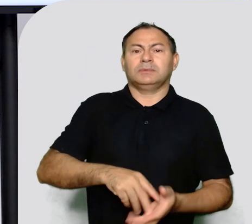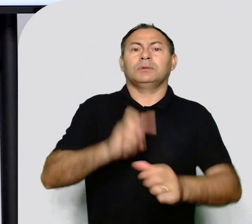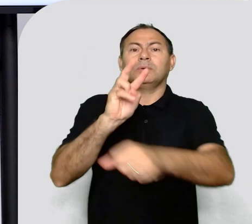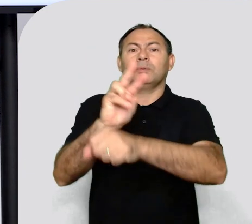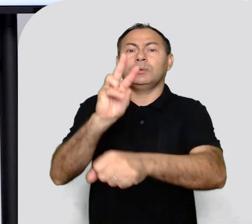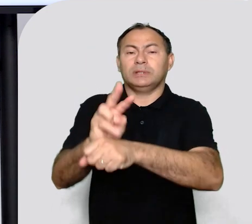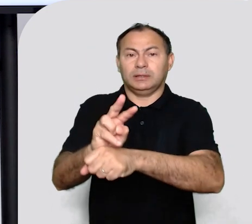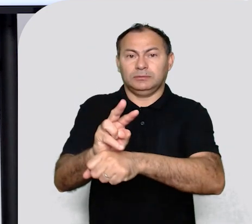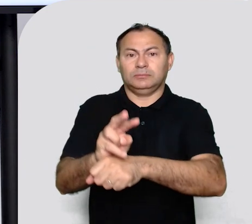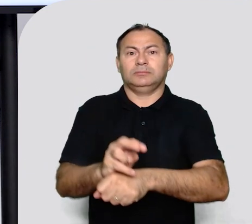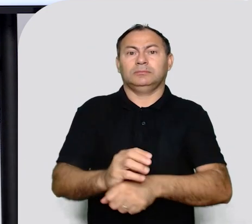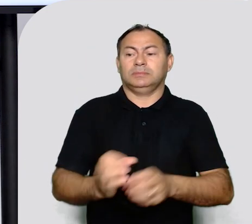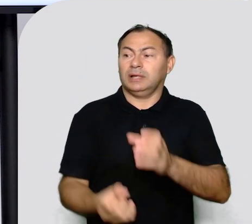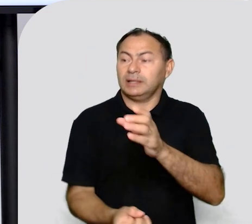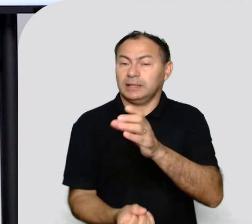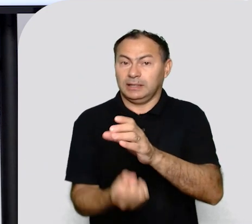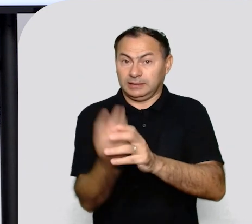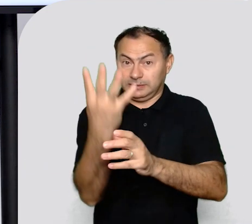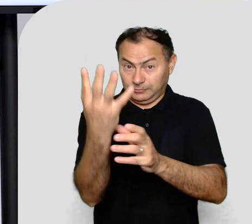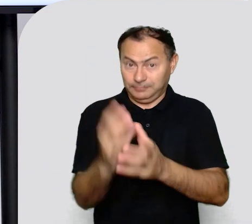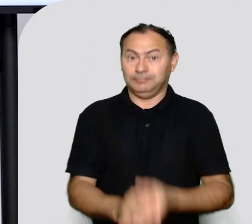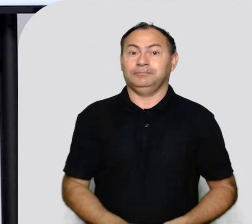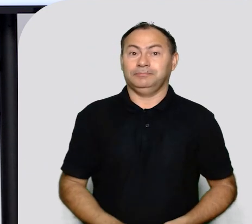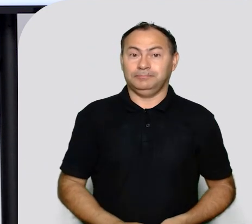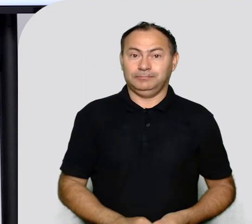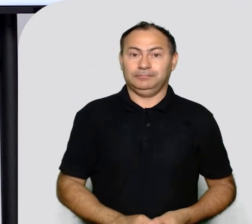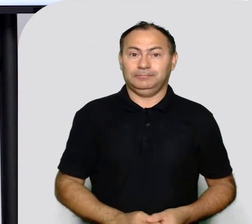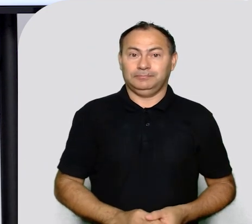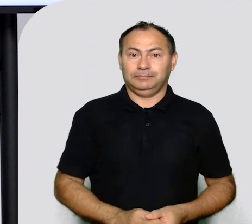no cuidado da criação.